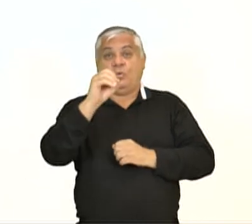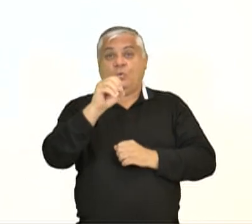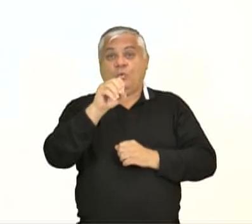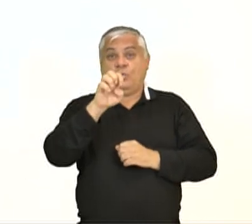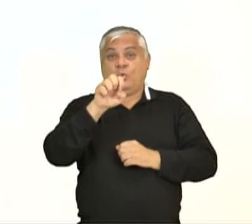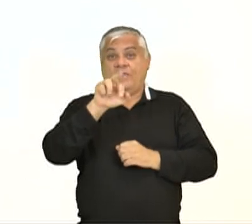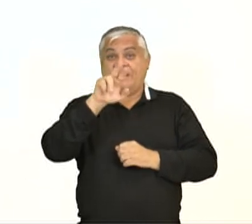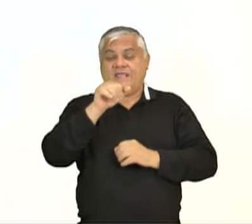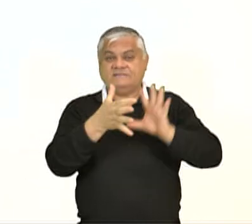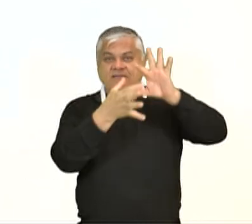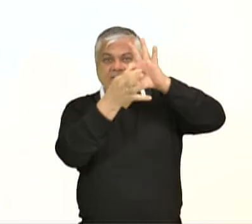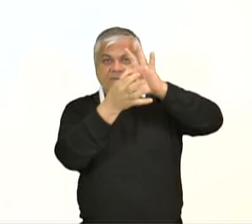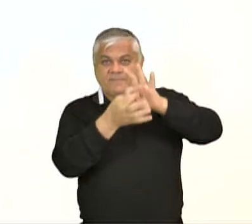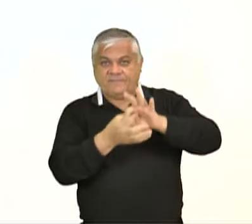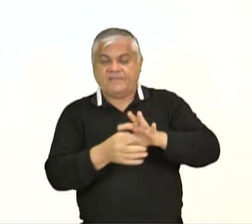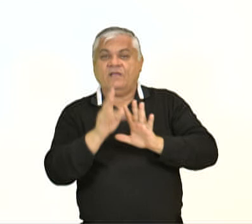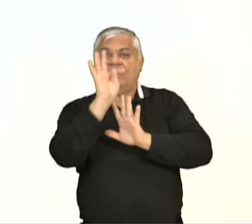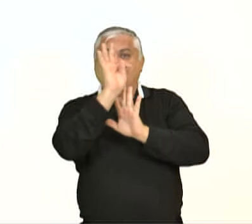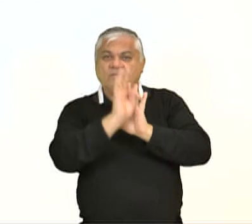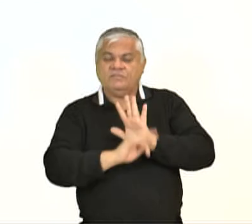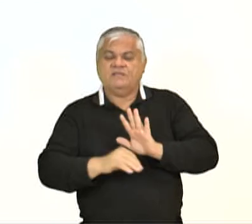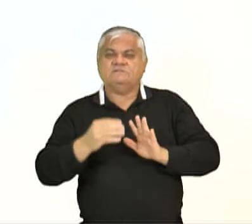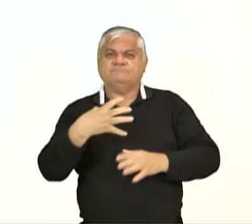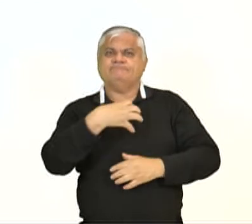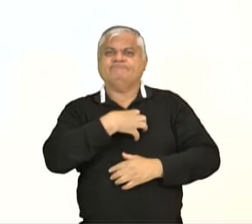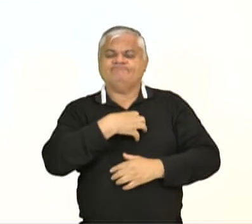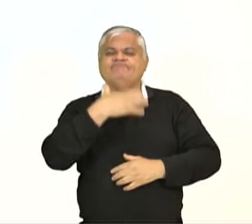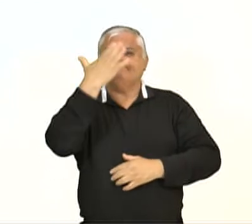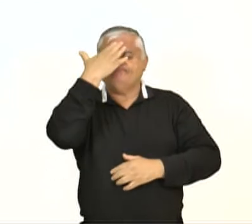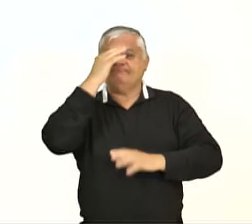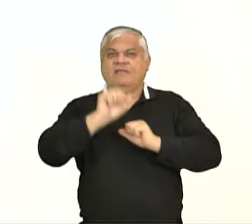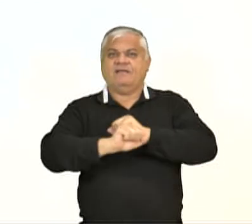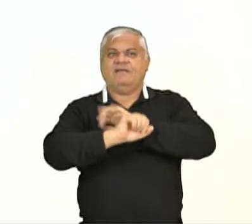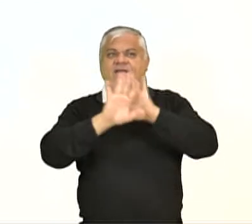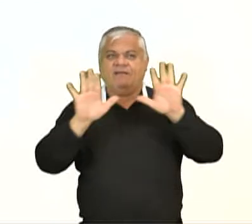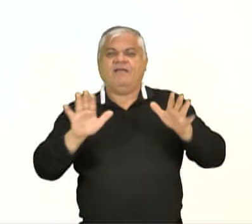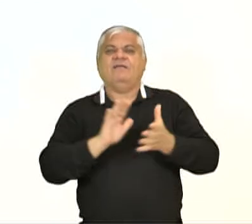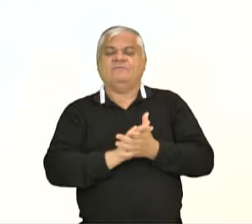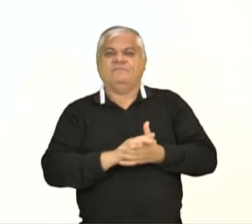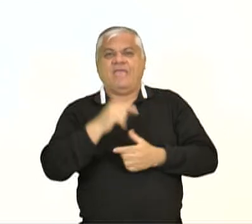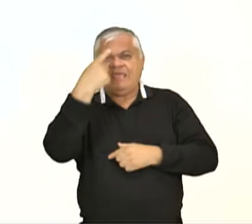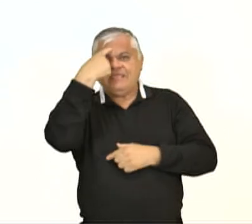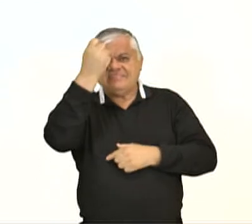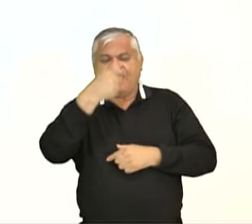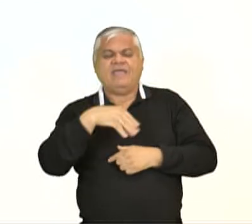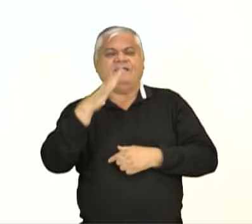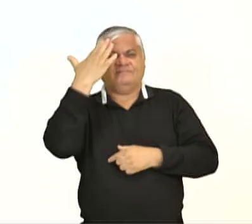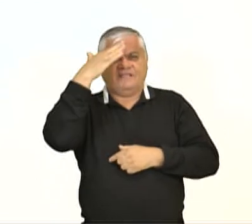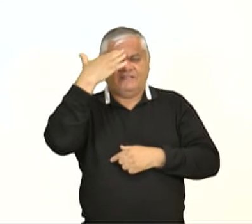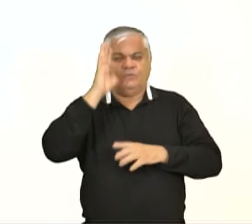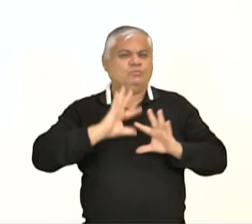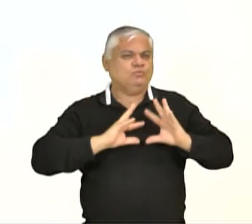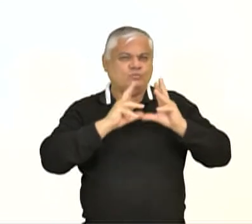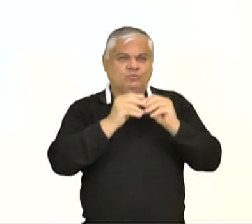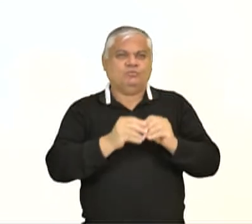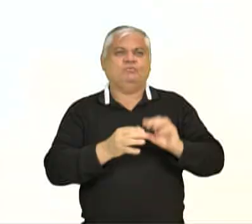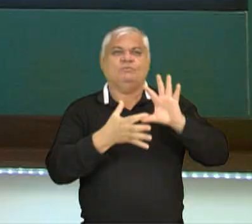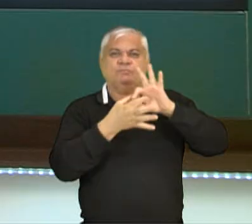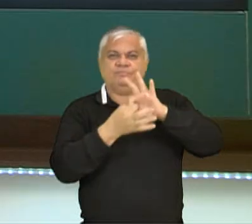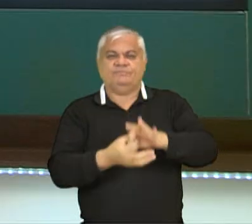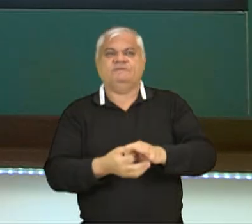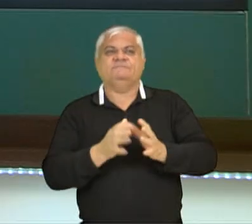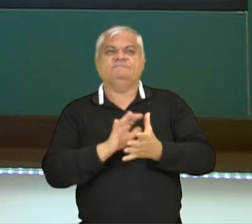que faz com que o texto faça sentido para o leitor, conectando as ideias explícitas e implícitas do